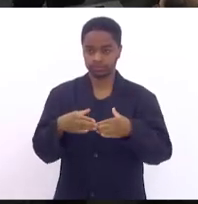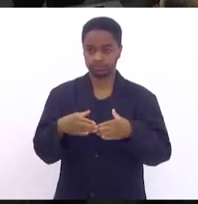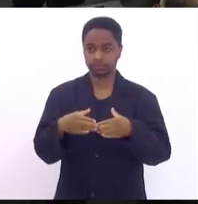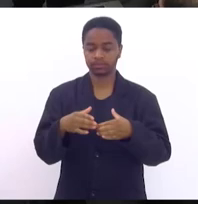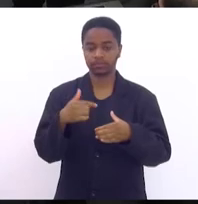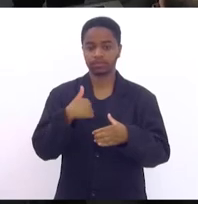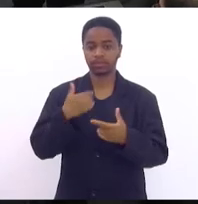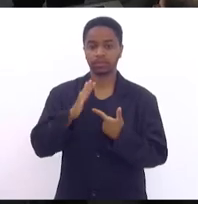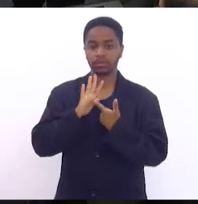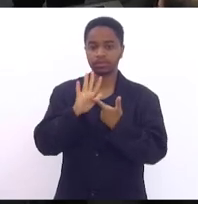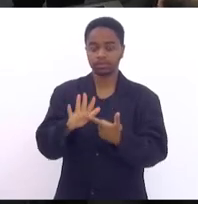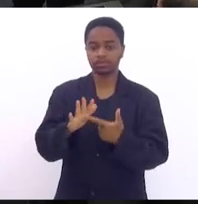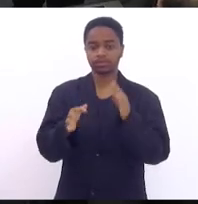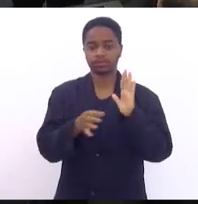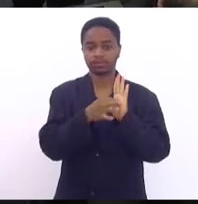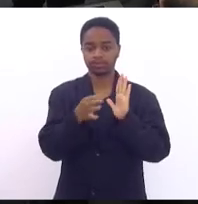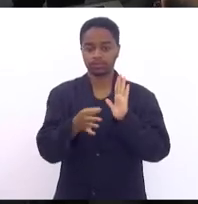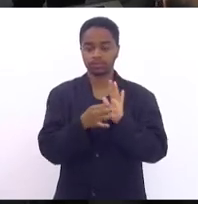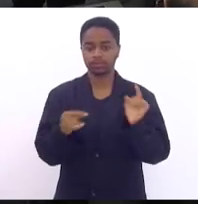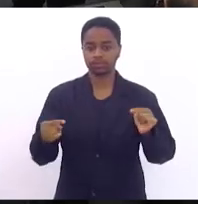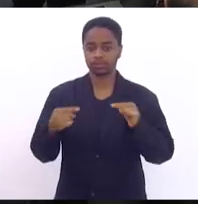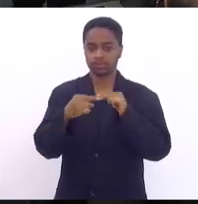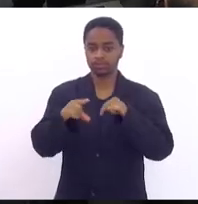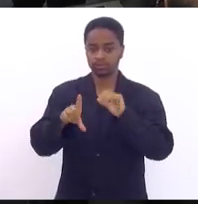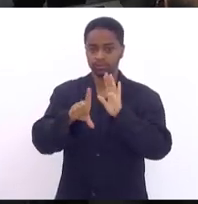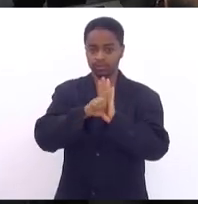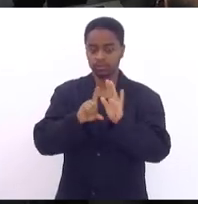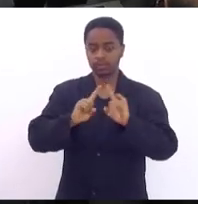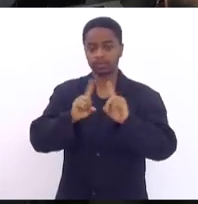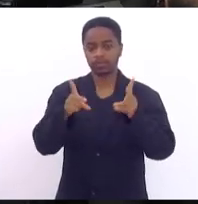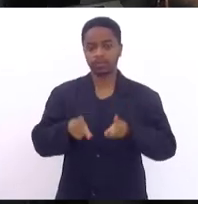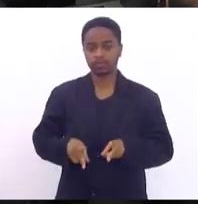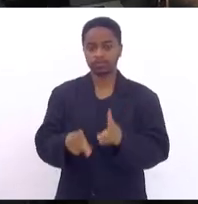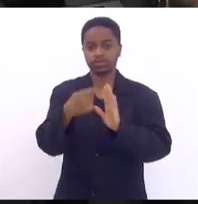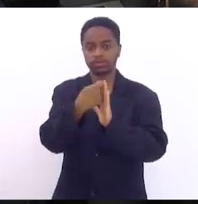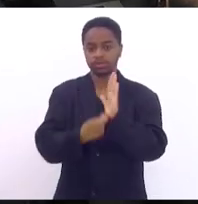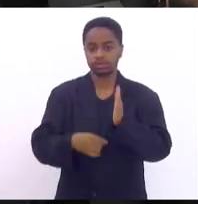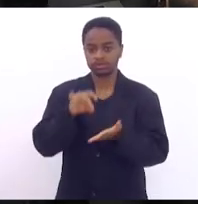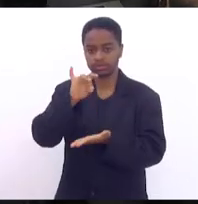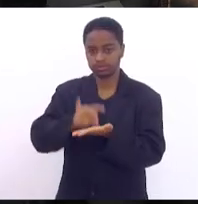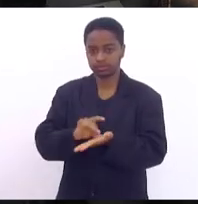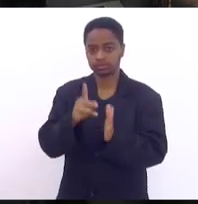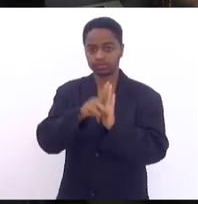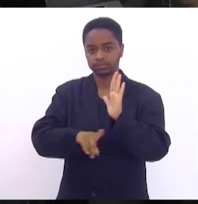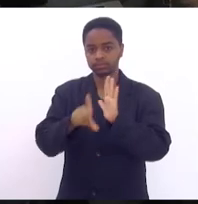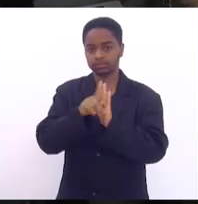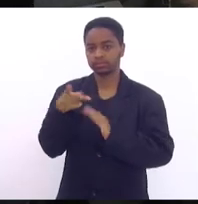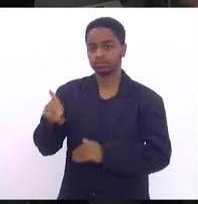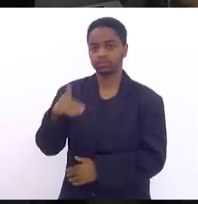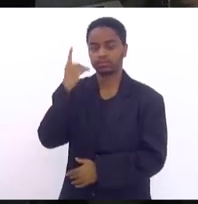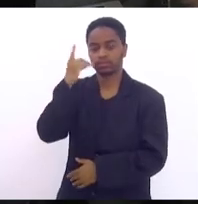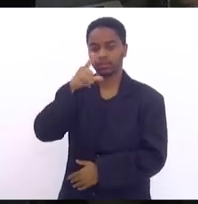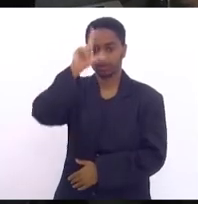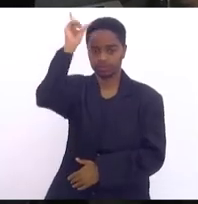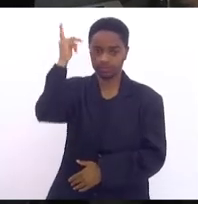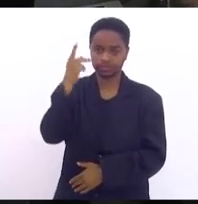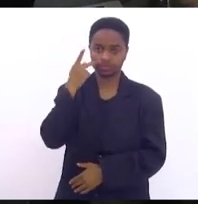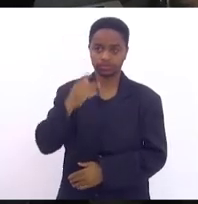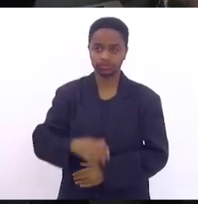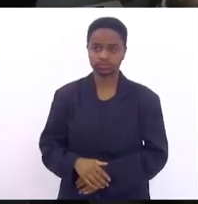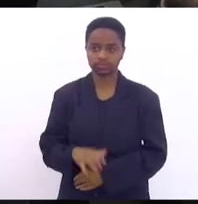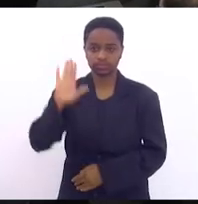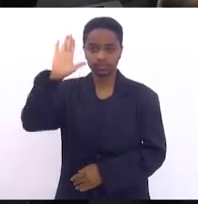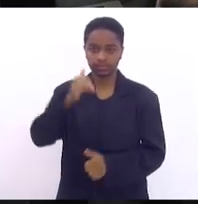dando parecer pela legalidade, mantendo o texto original do projeto de lei do deputado Luiz Paulo. Questão de